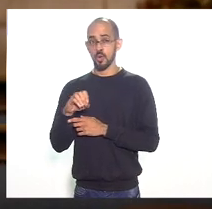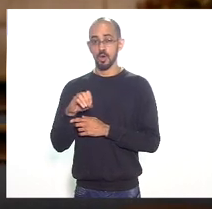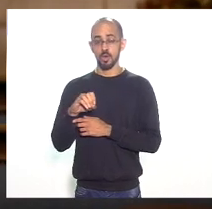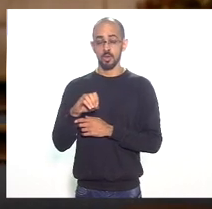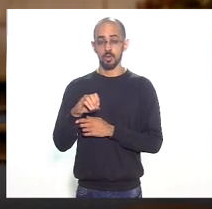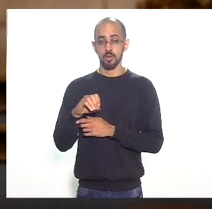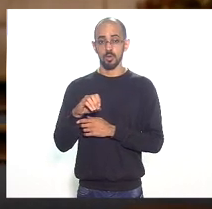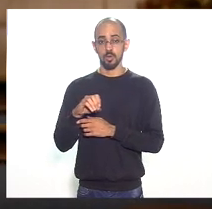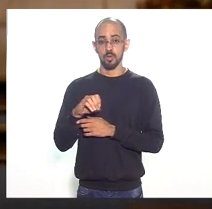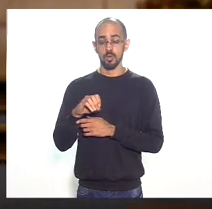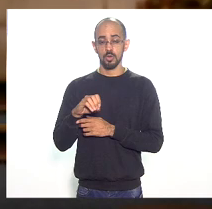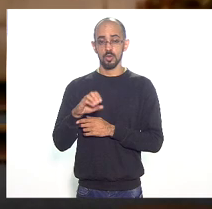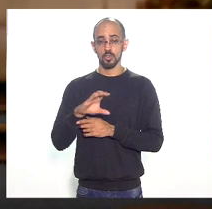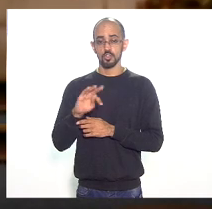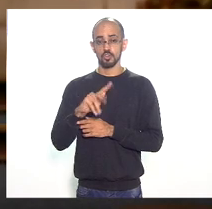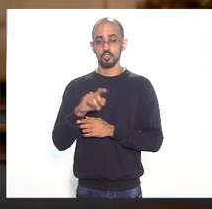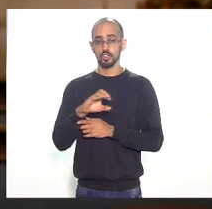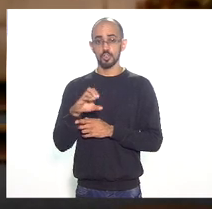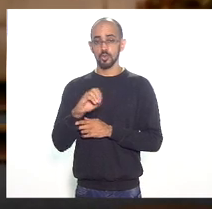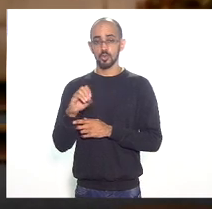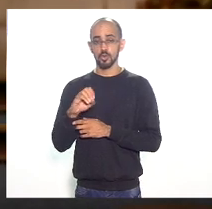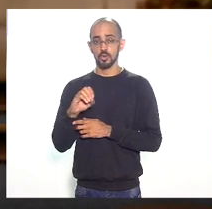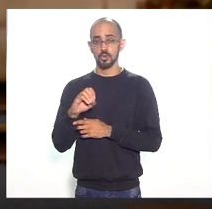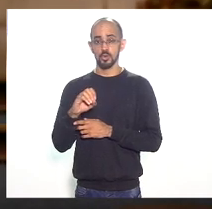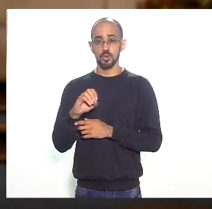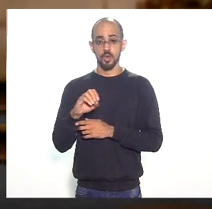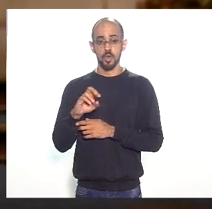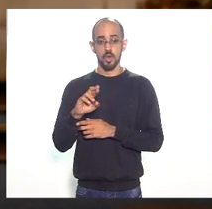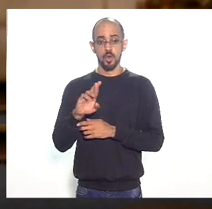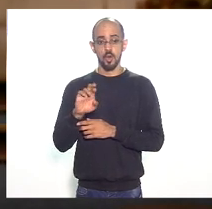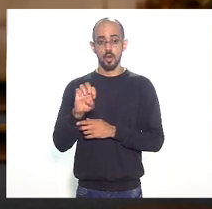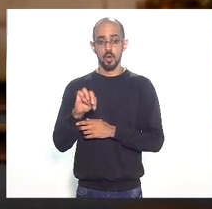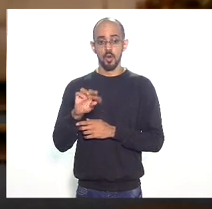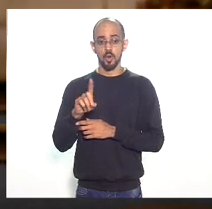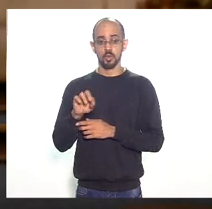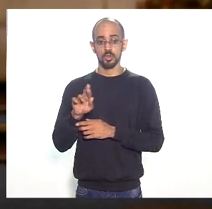Deputado Chico Machado. Deputado Rodrigo Amorim.